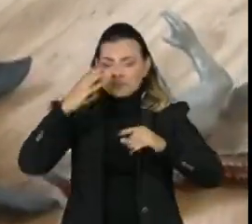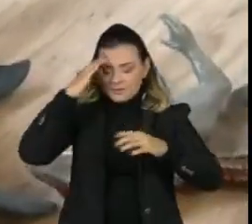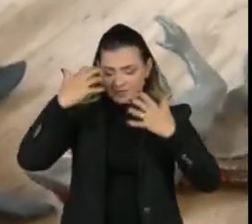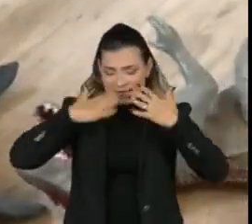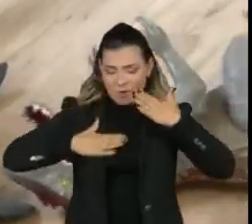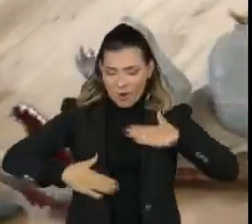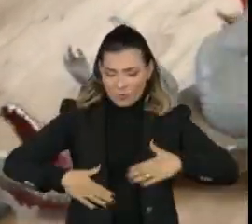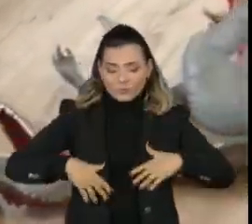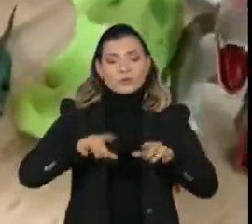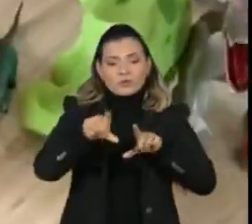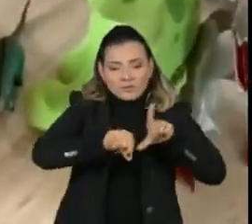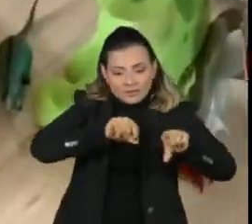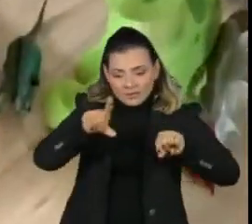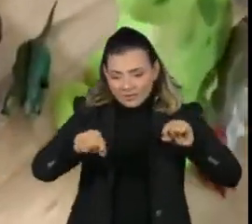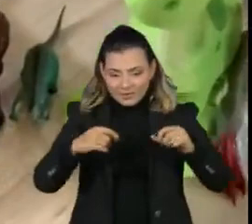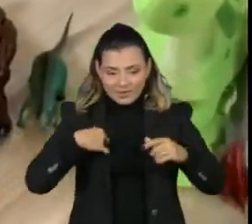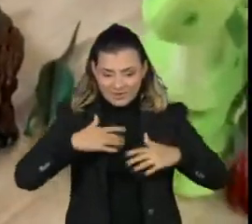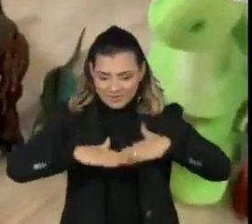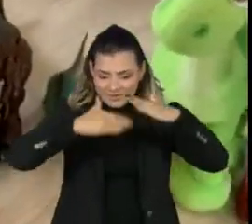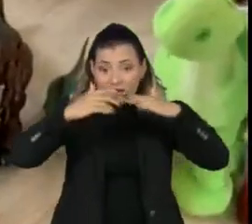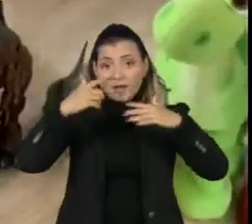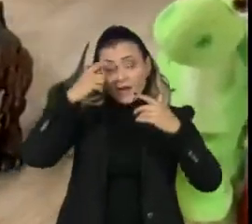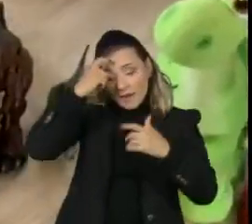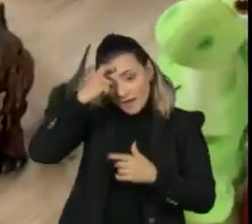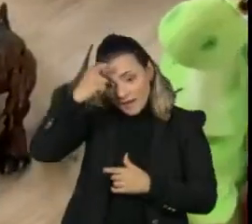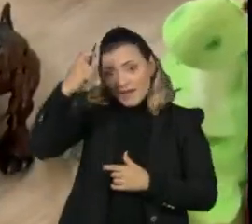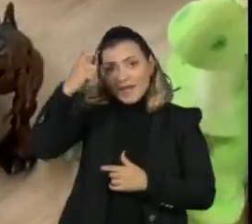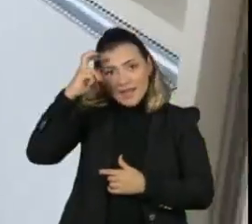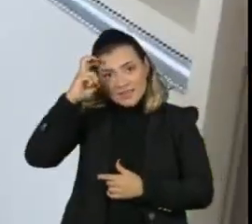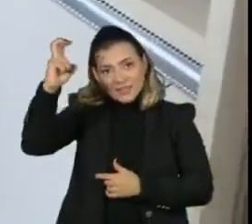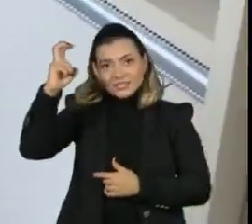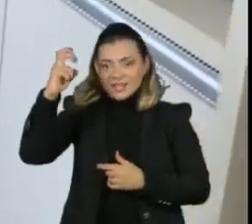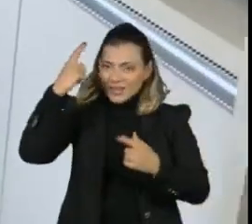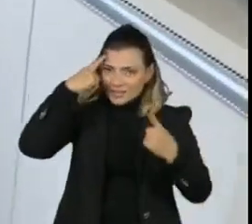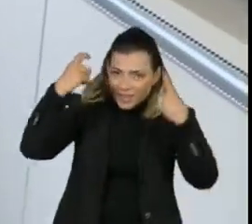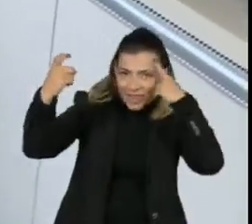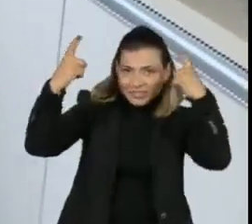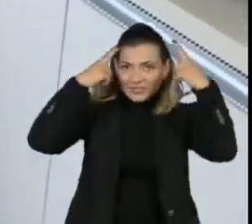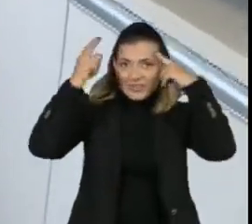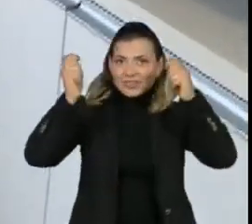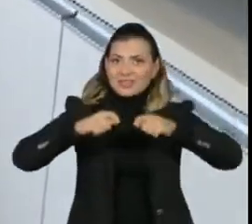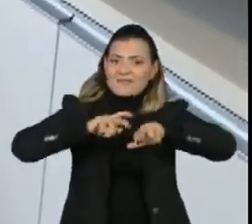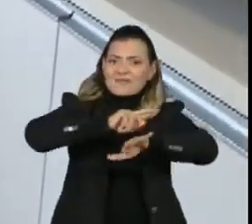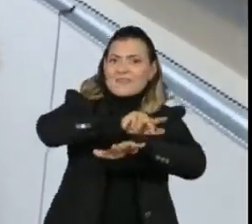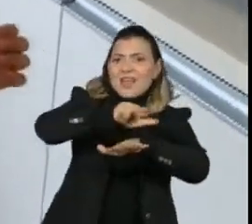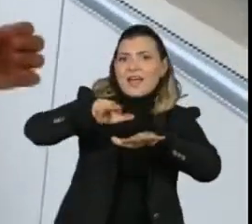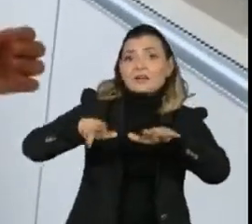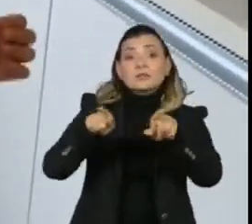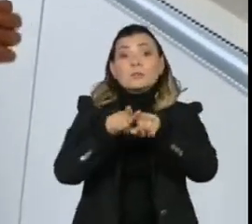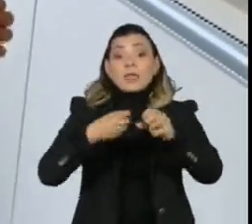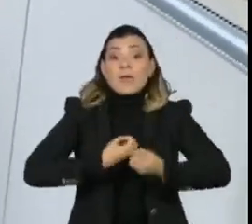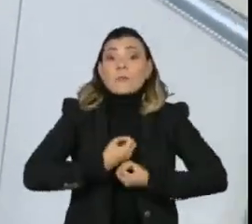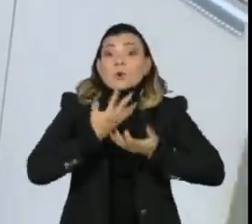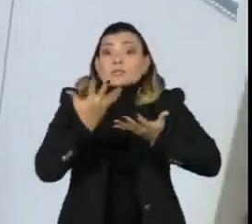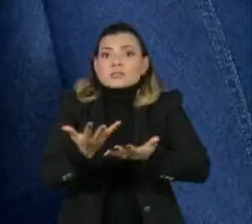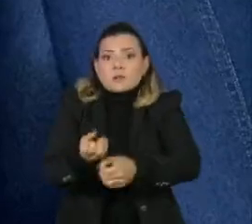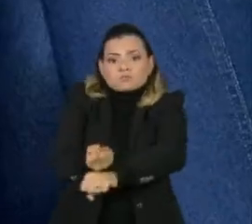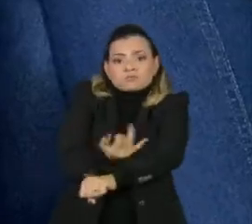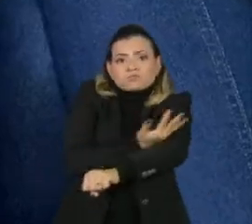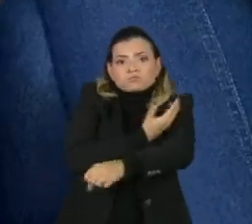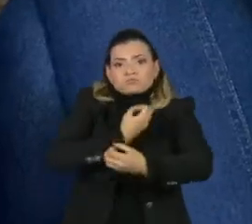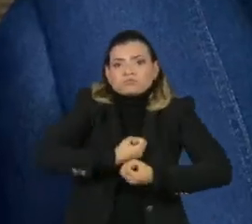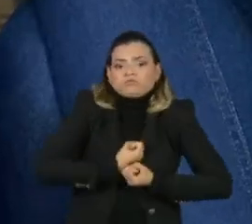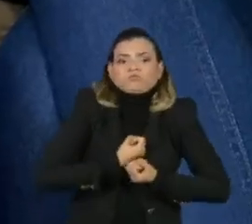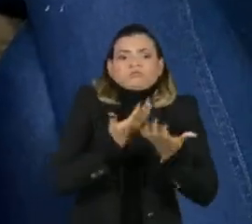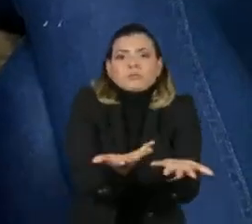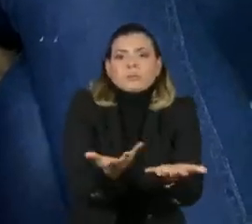físico a coordenação motora a criatividade EA inteligência também possibilita a expressão das emoções o que na